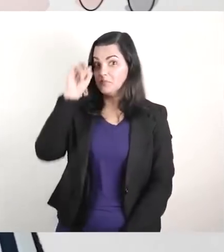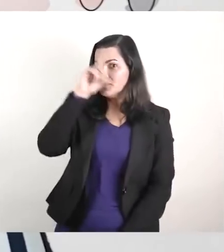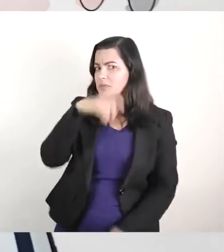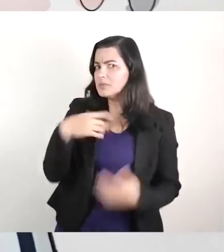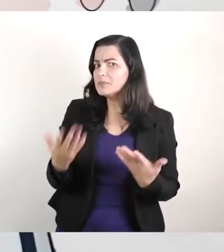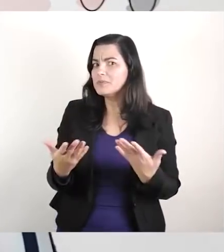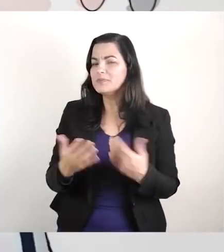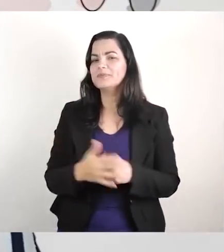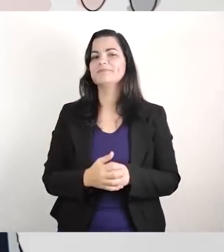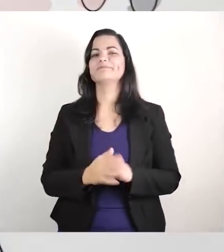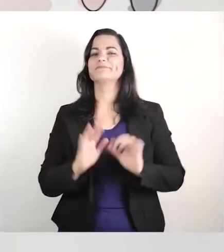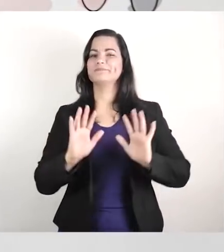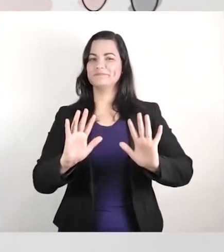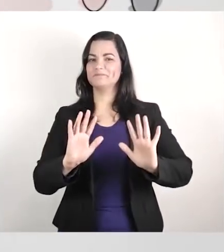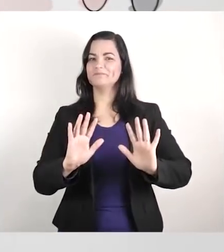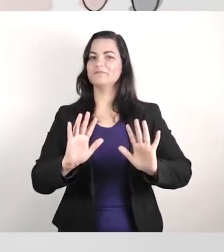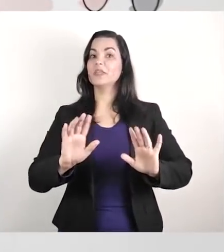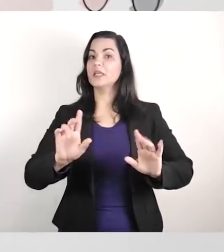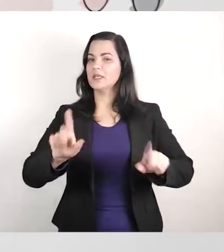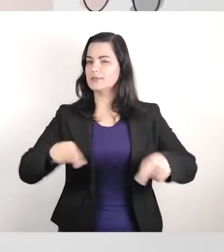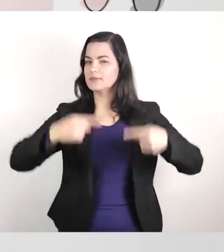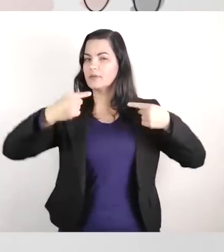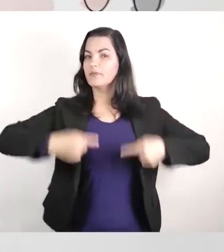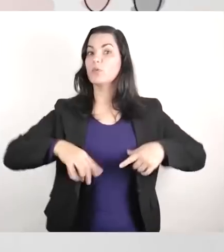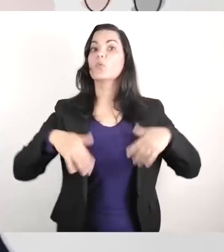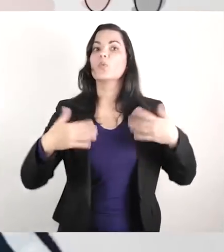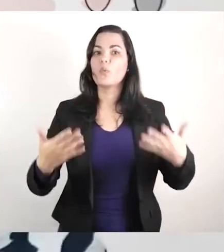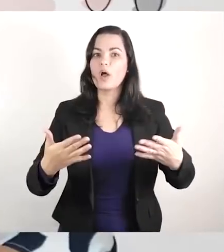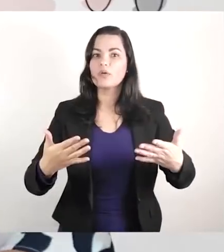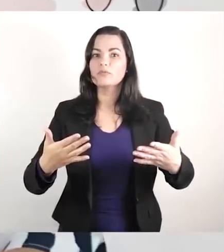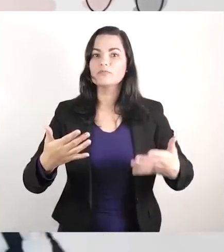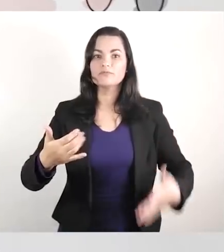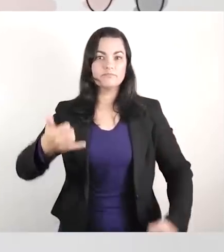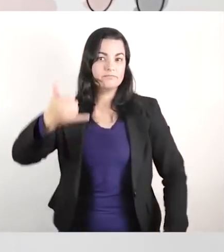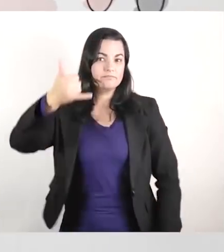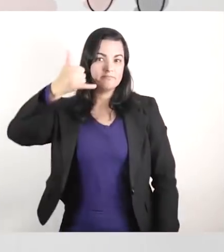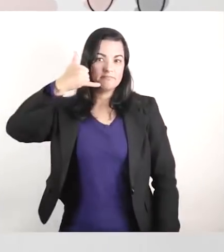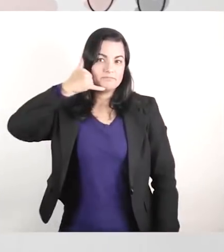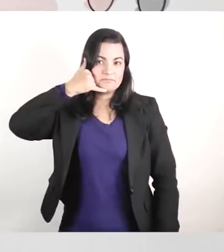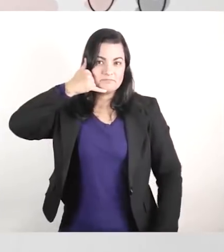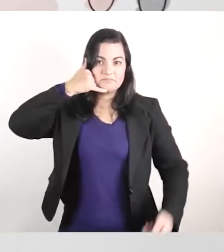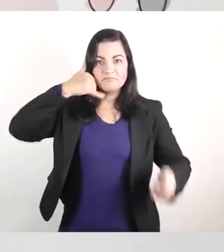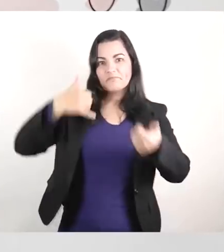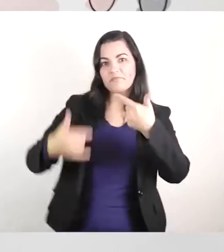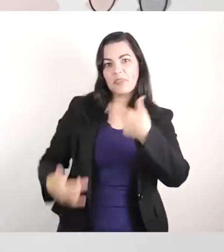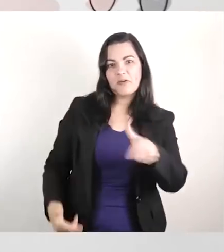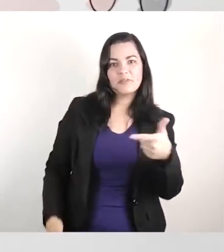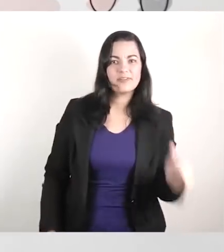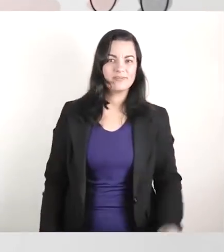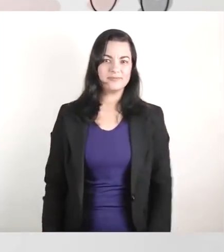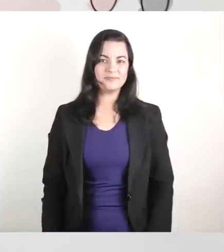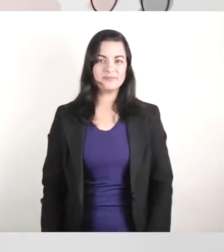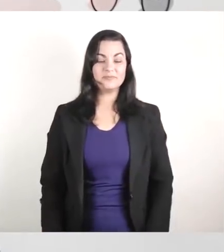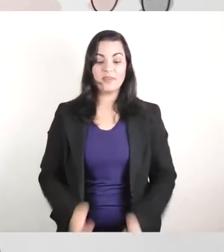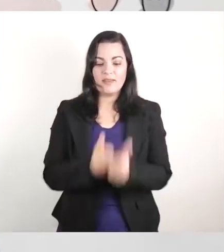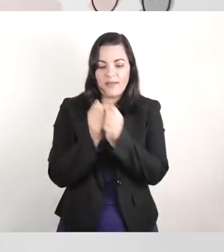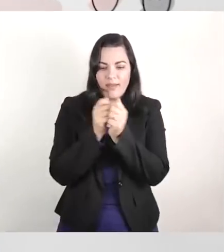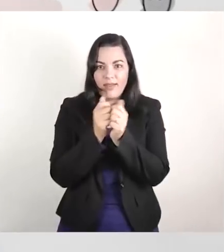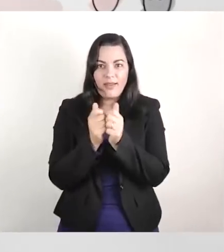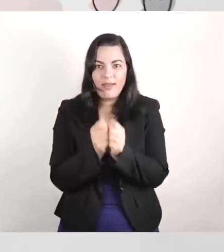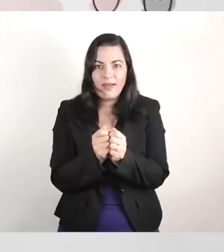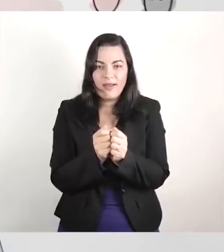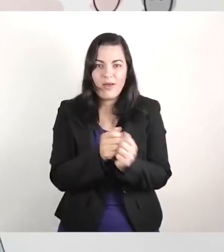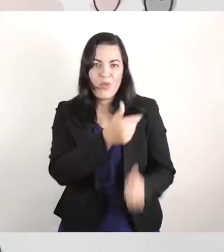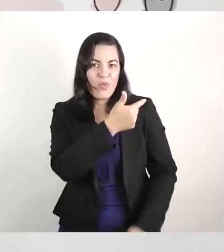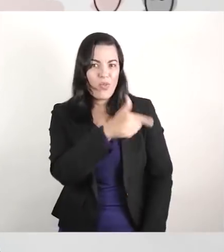desafiador. Você não tem telefone, o telefone ainda não foi inventado, nem o telefone fixo, nem o telefone